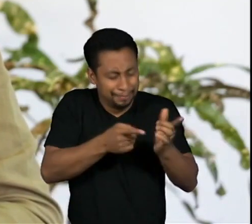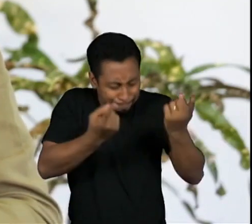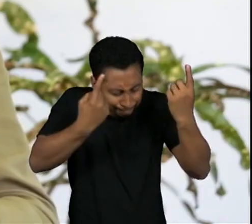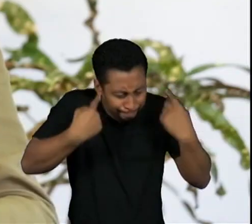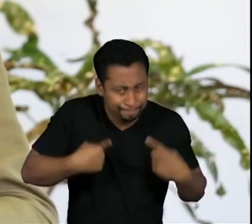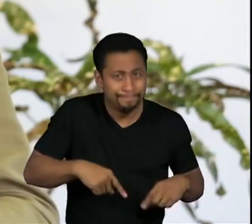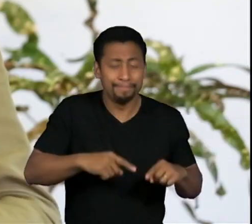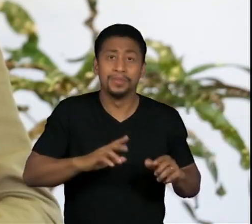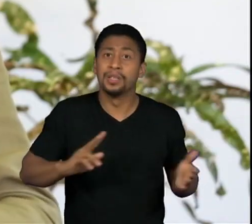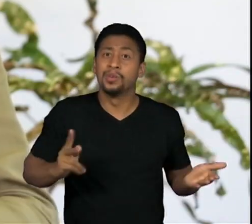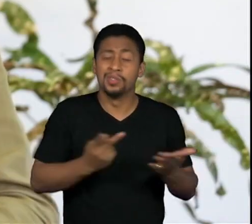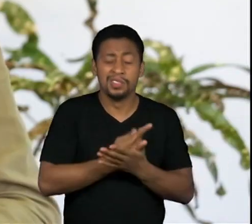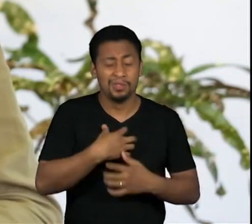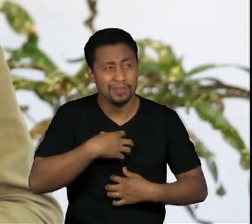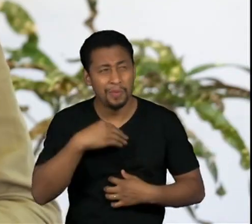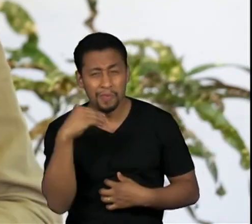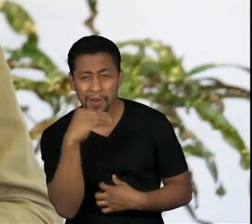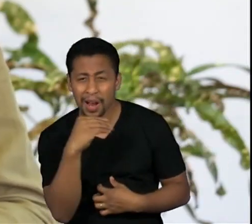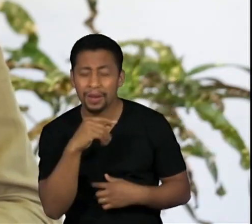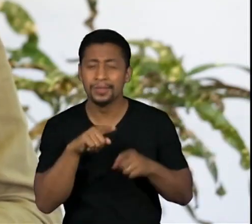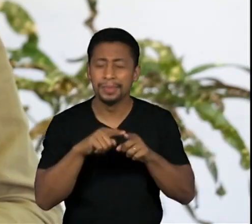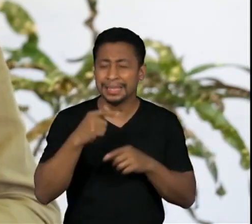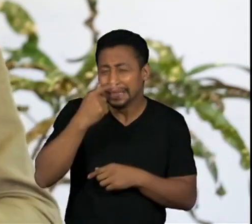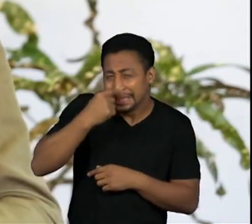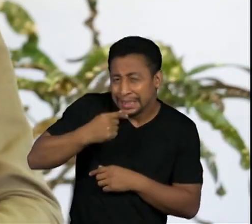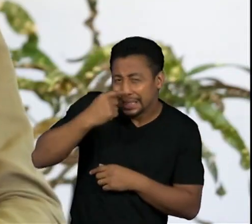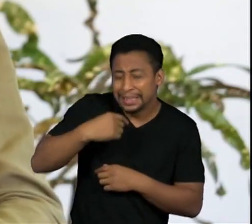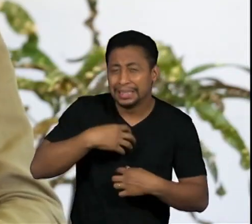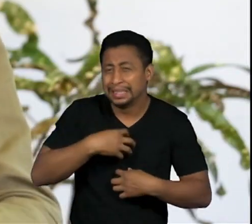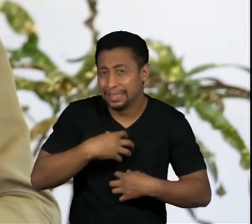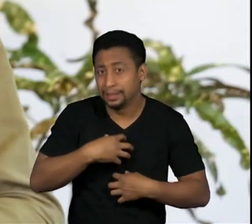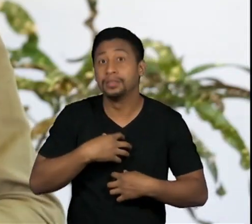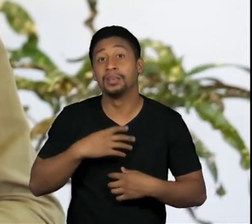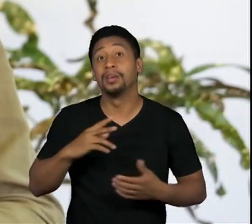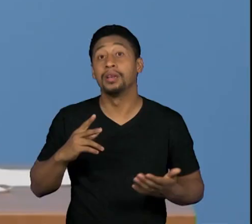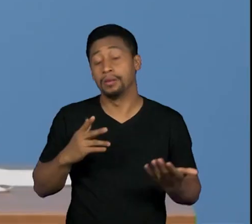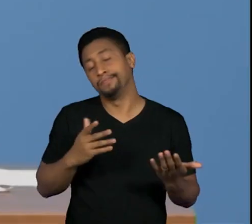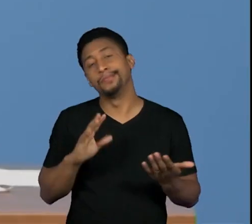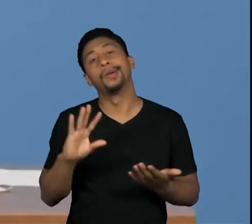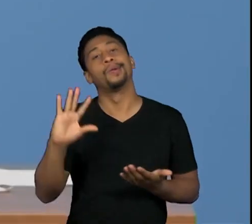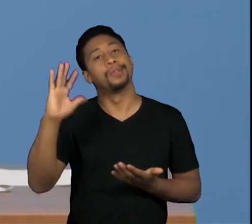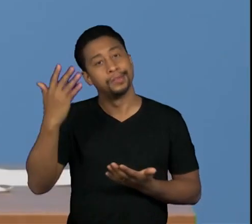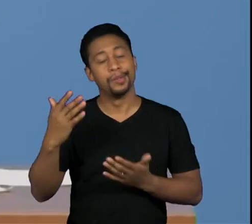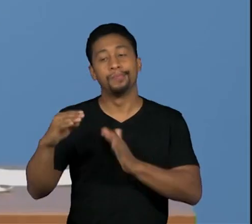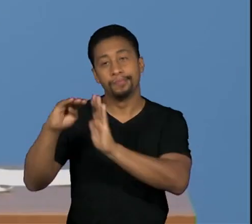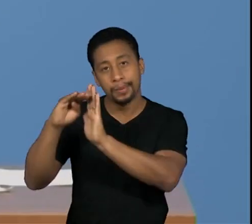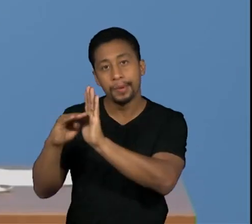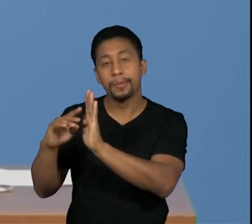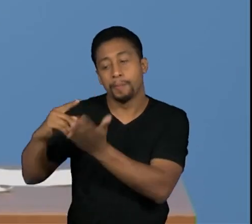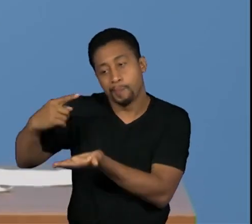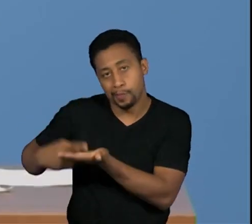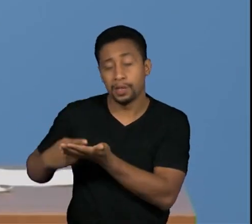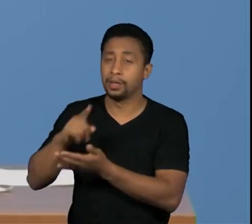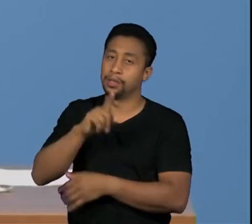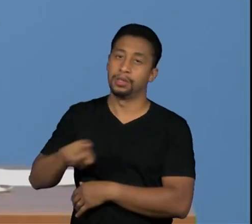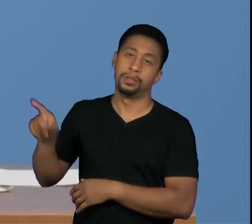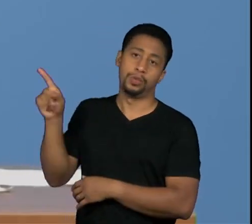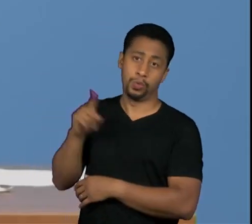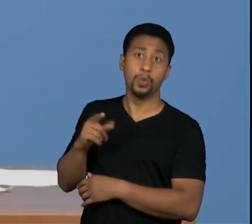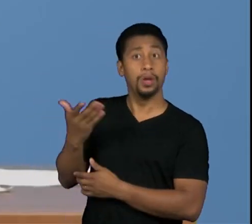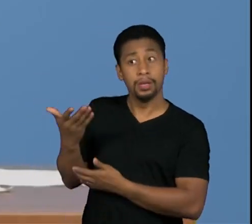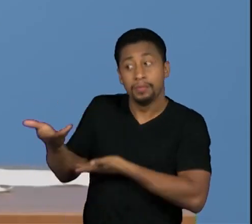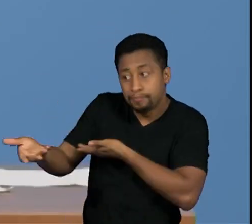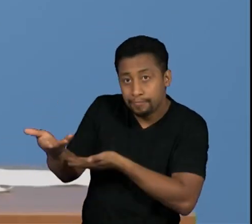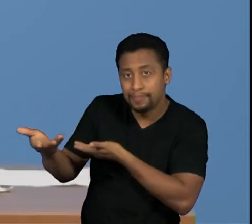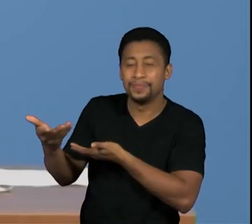depois de apresentar fraqueza e sintomas de gripe, o que levou ao cancelamento da agenda com o vice-chanceler da Alemanha